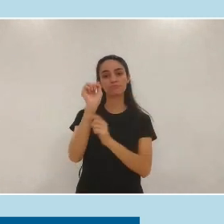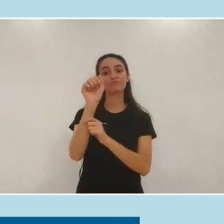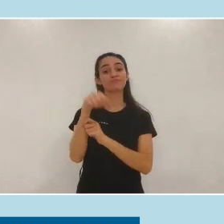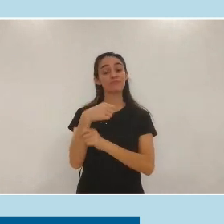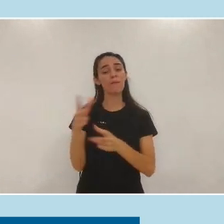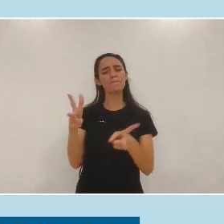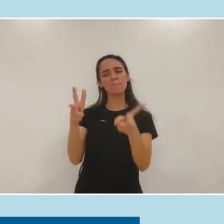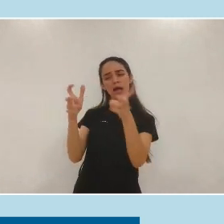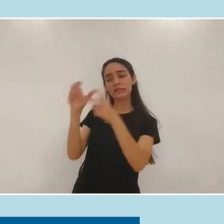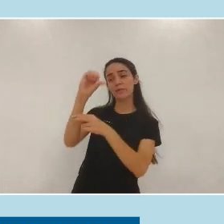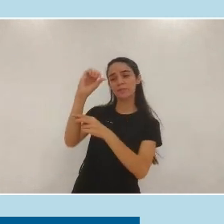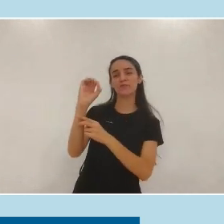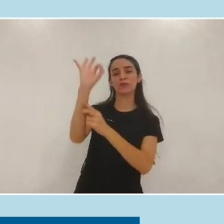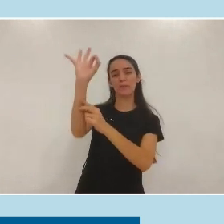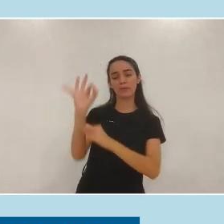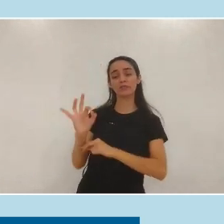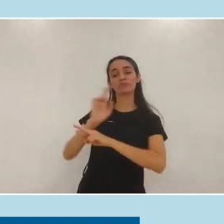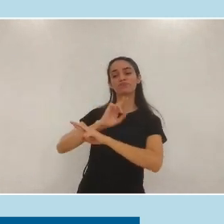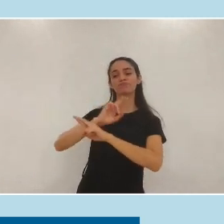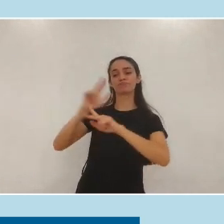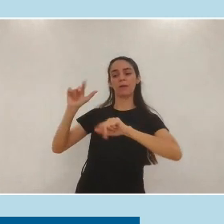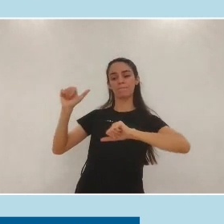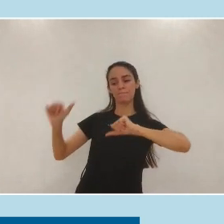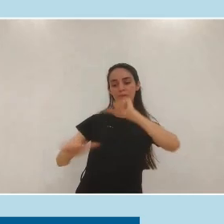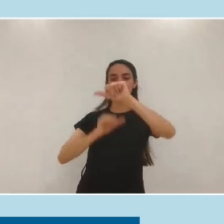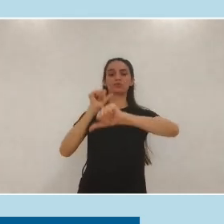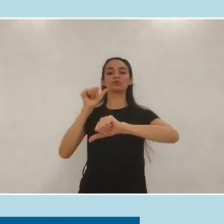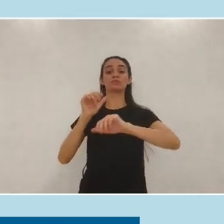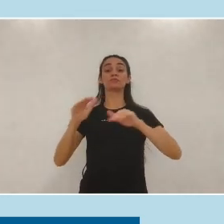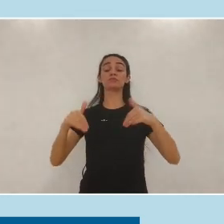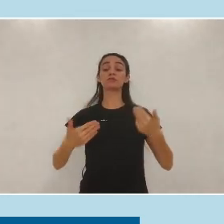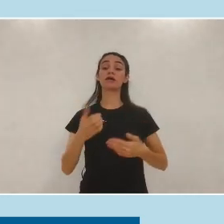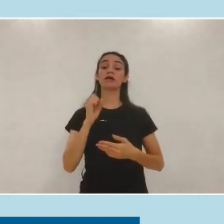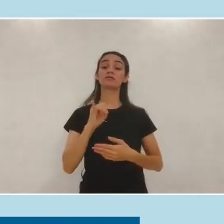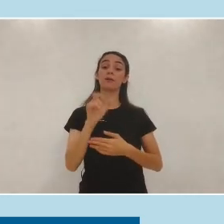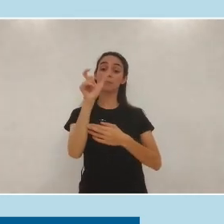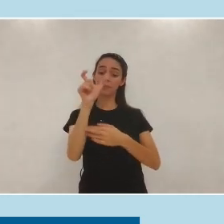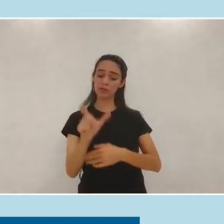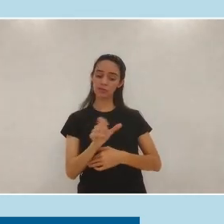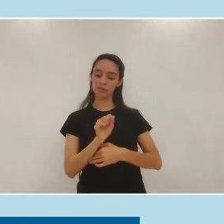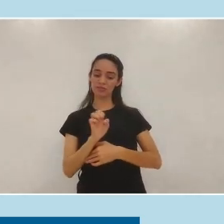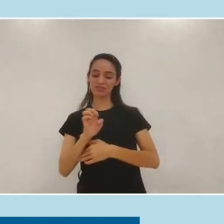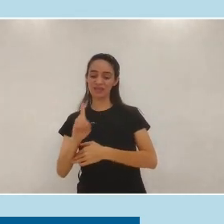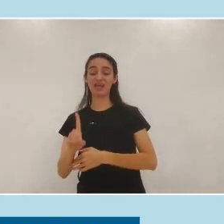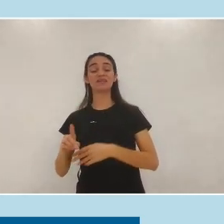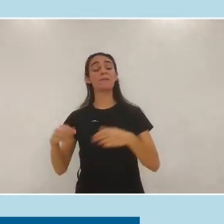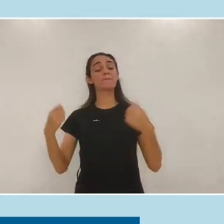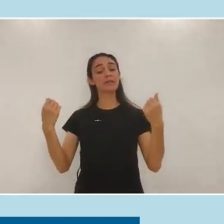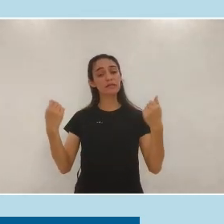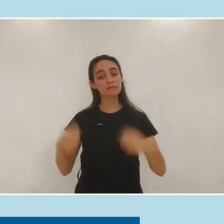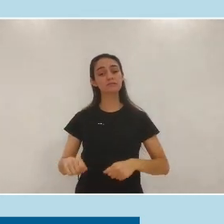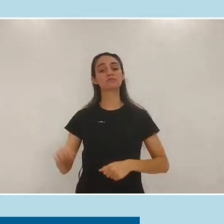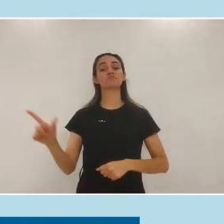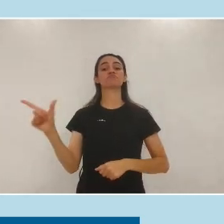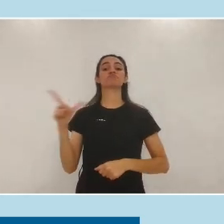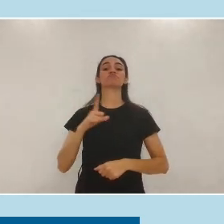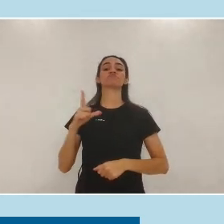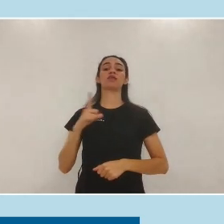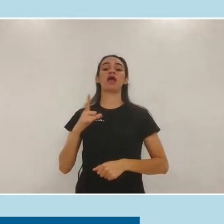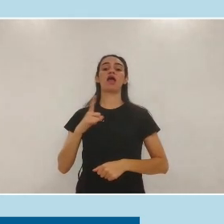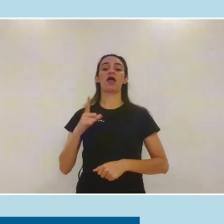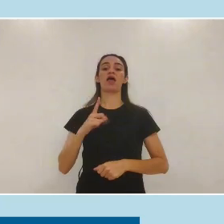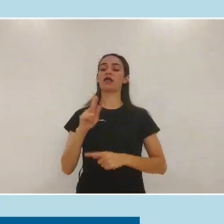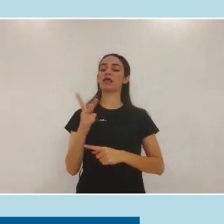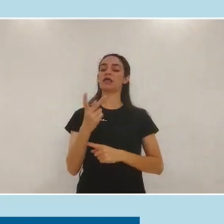recorrente. E para que você tenha a síndrome de Ehlers-Danlos, você tem que apresentar hipermobilidade, que é um transtorno